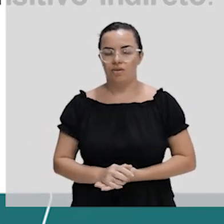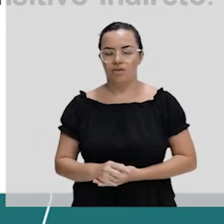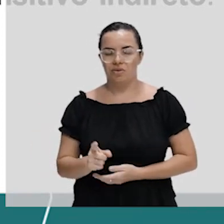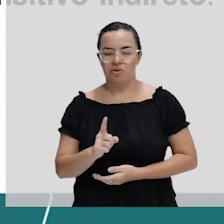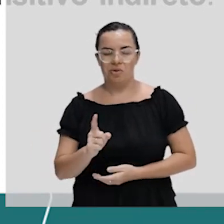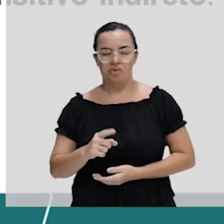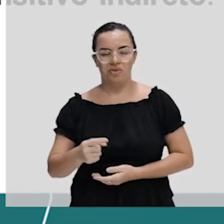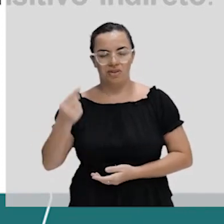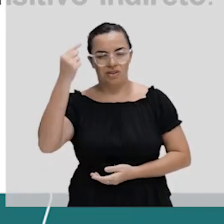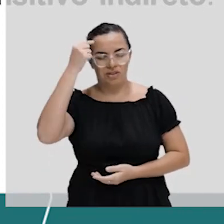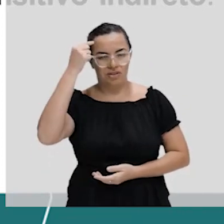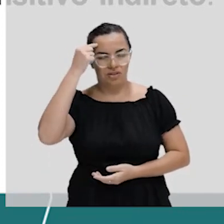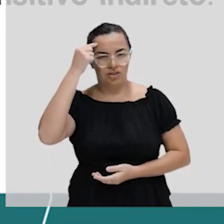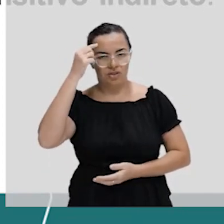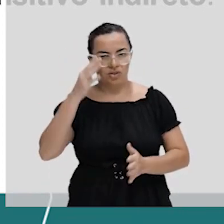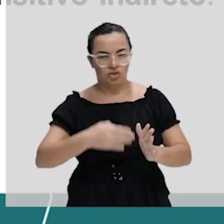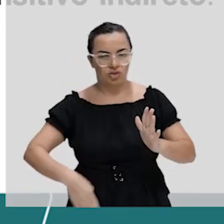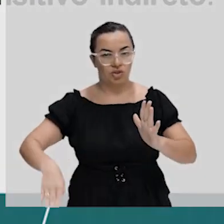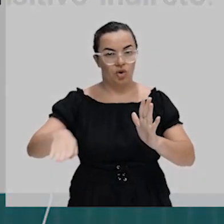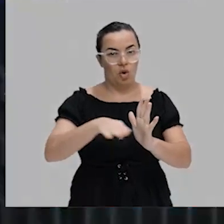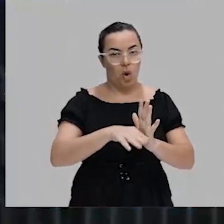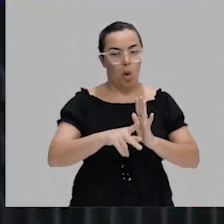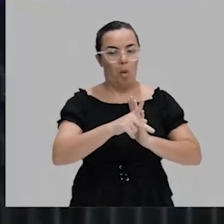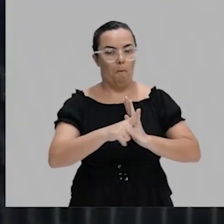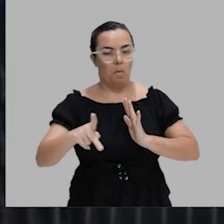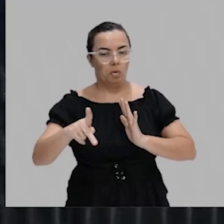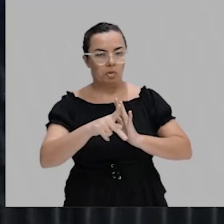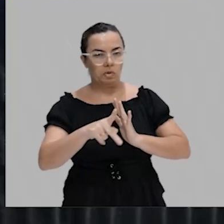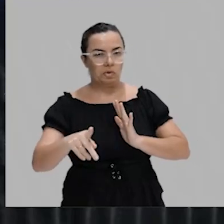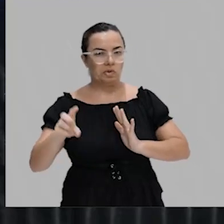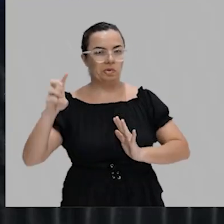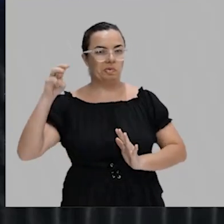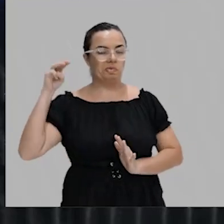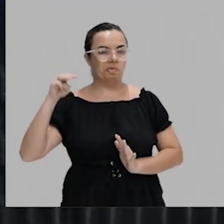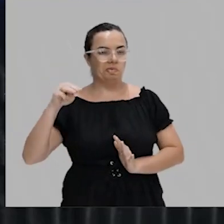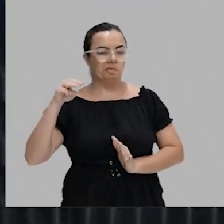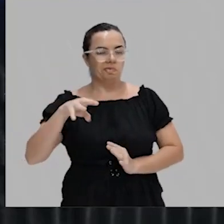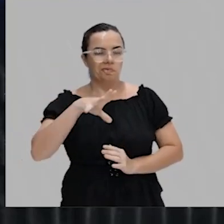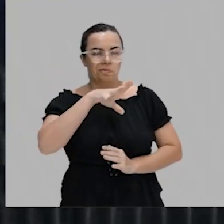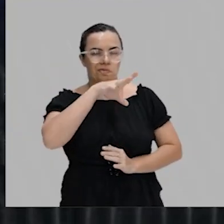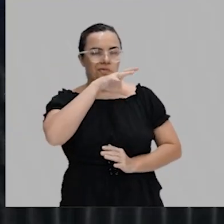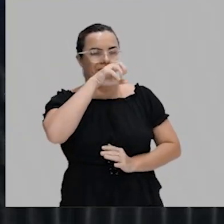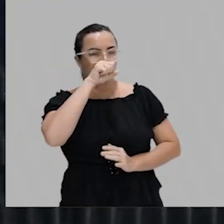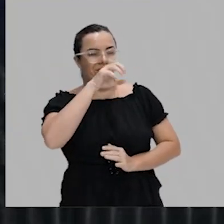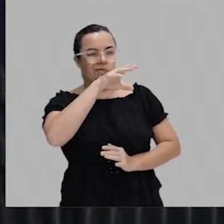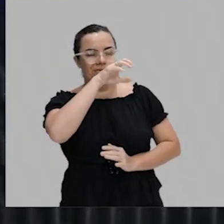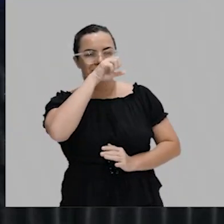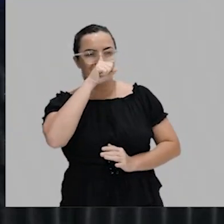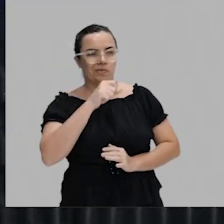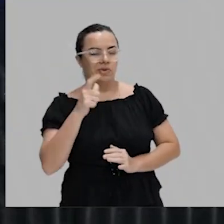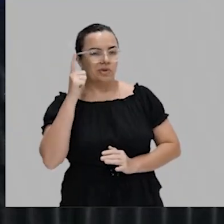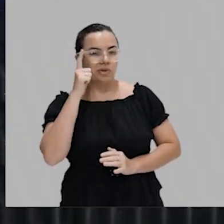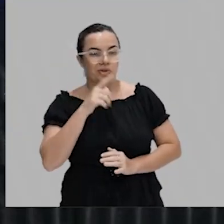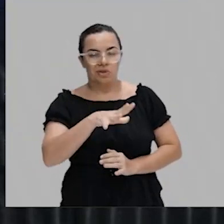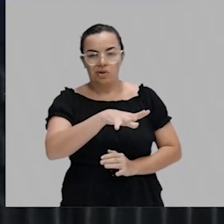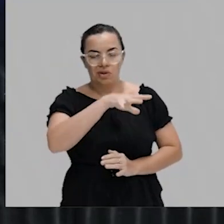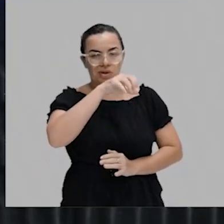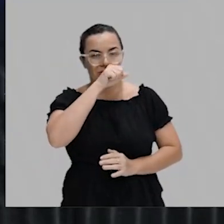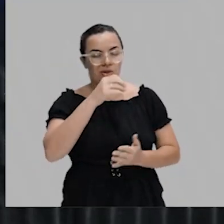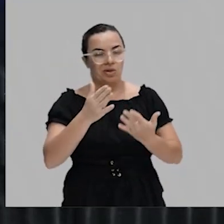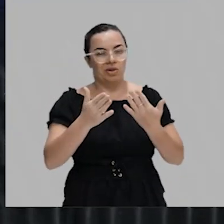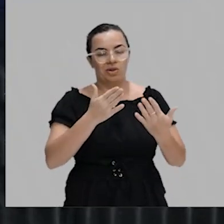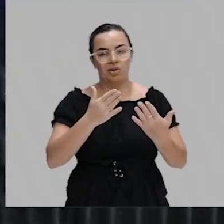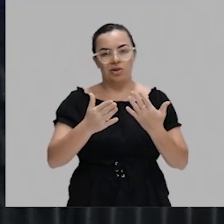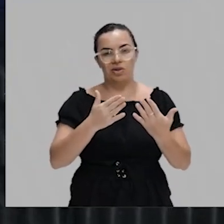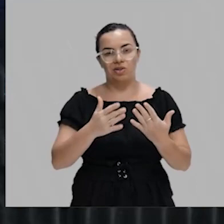de matemática num cheiro, minha gente, que vocês não têm nem ideia. Ganhou Dominice, numa aula aí que eu gravei, que ele